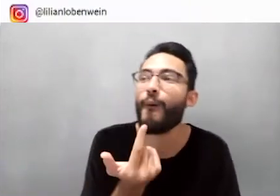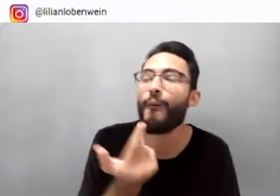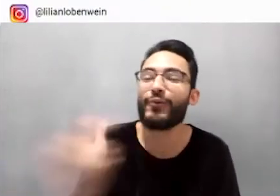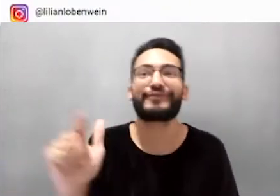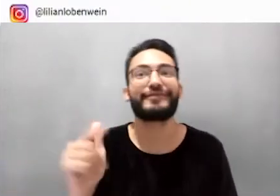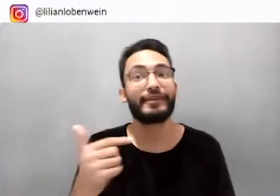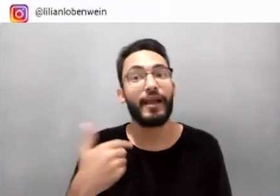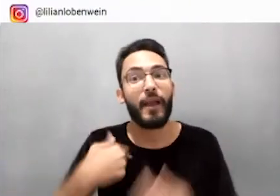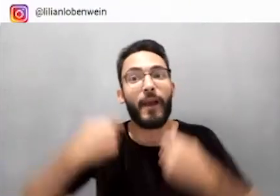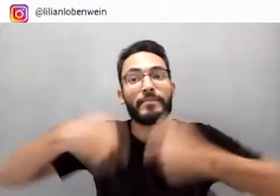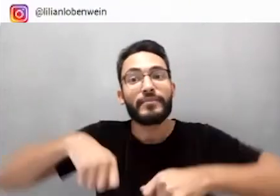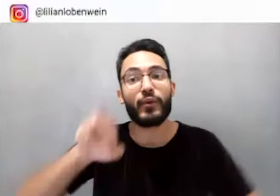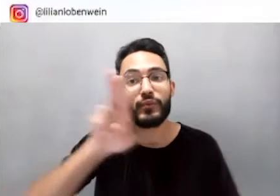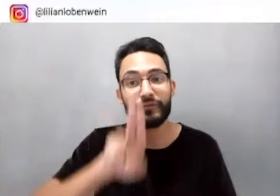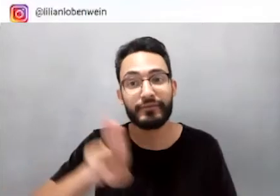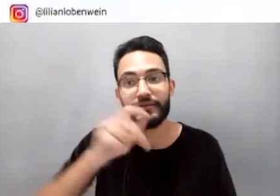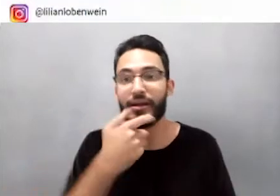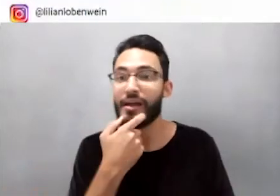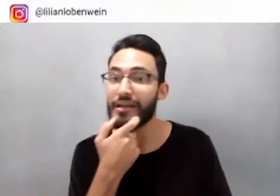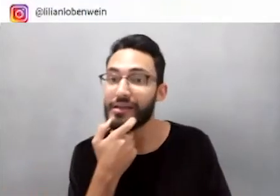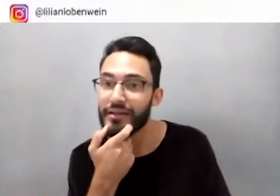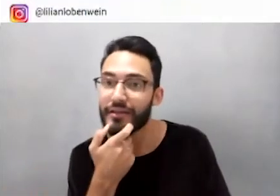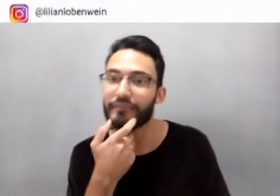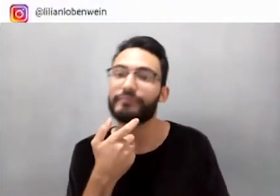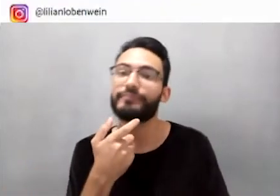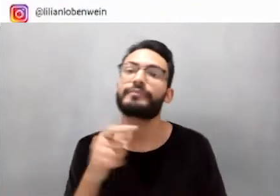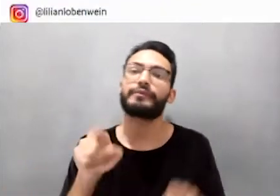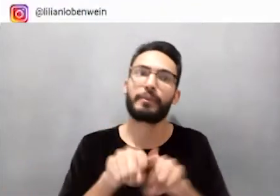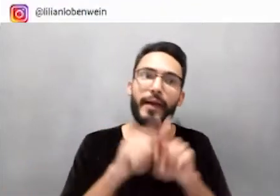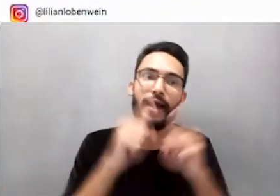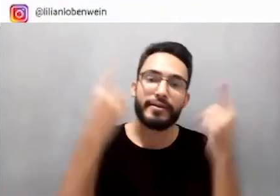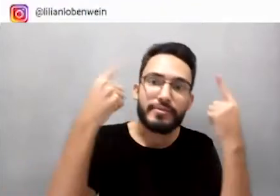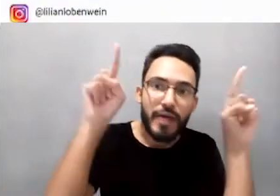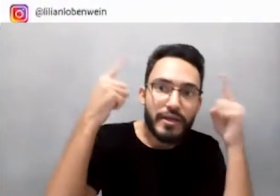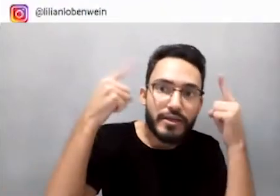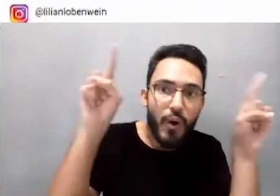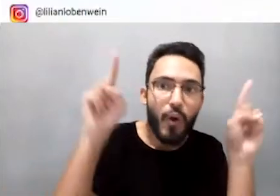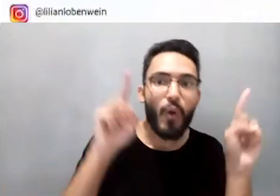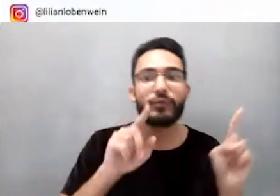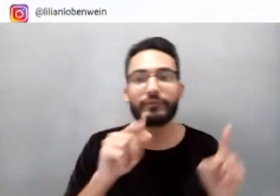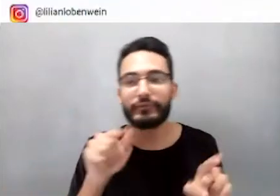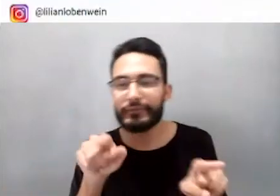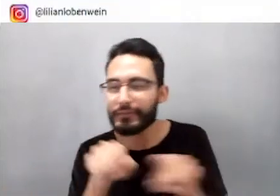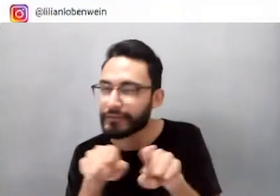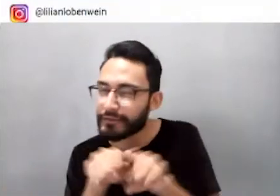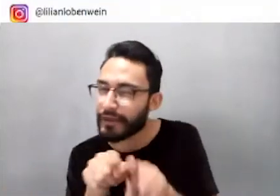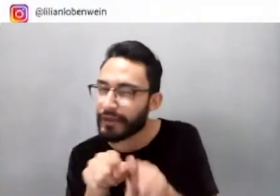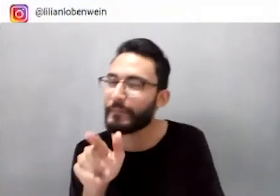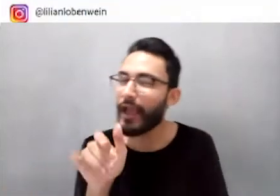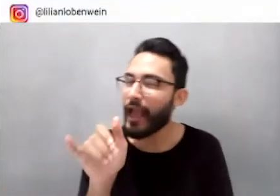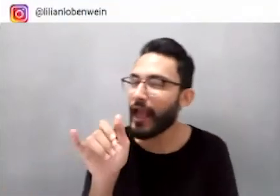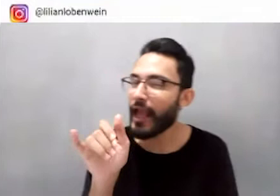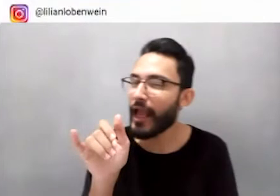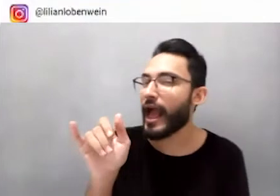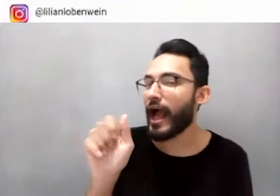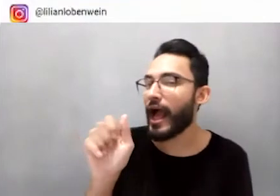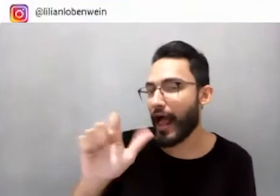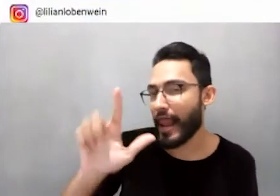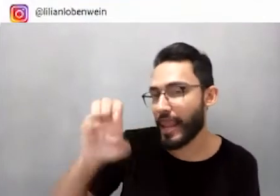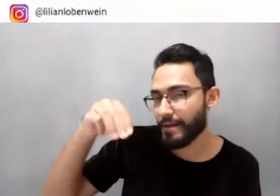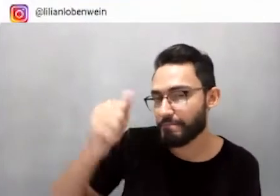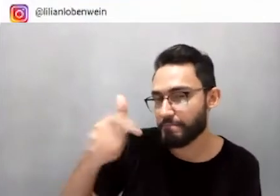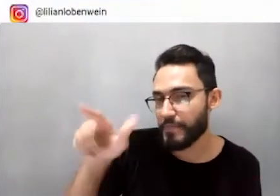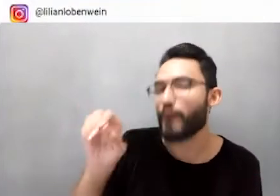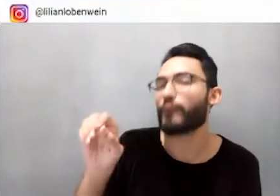precisava usar no meu trabalho o inglês, às vezes o espanhol, e às vezes até dava uma arranhadinha no alemão. Hoje eu não falo mais nada de alemão porque eu